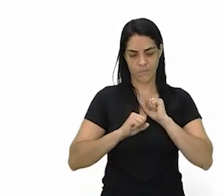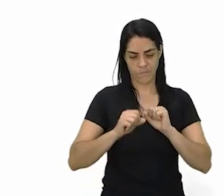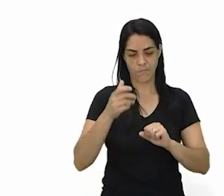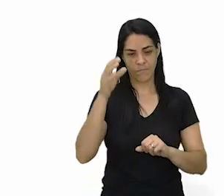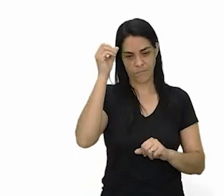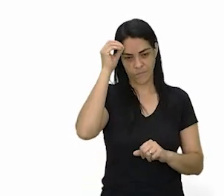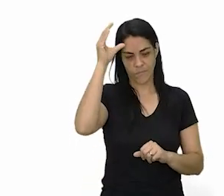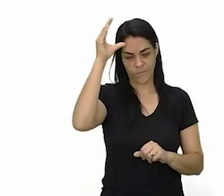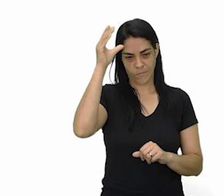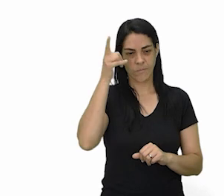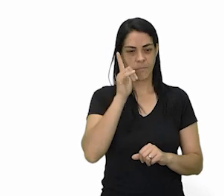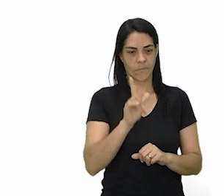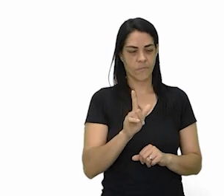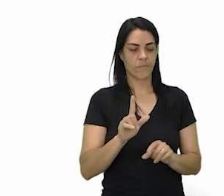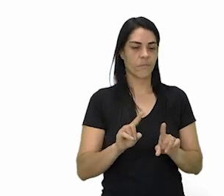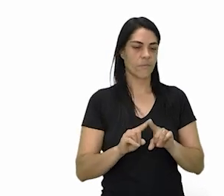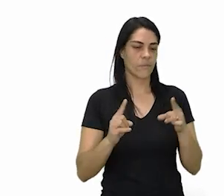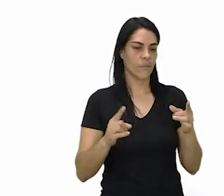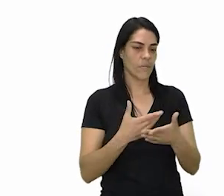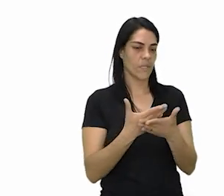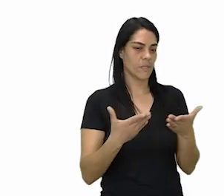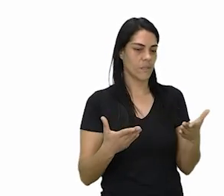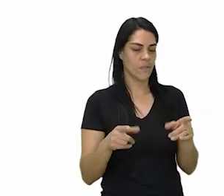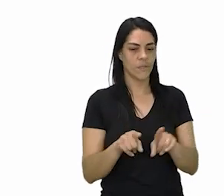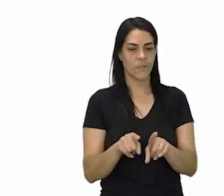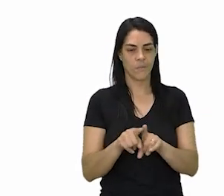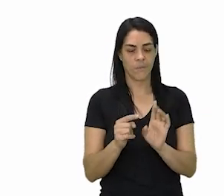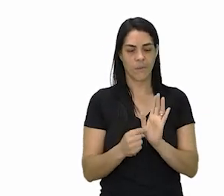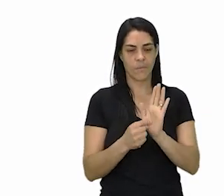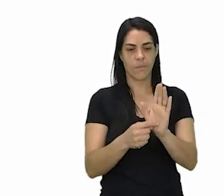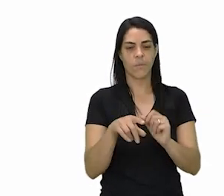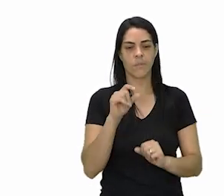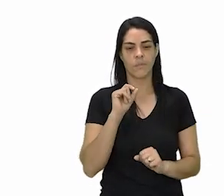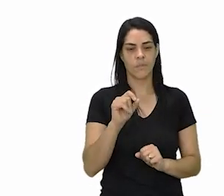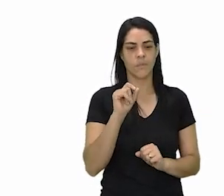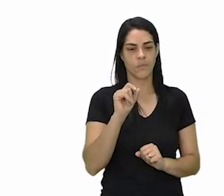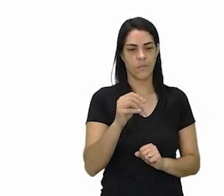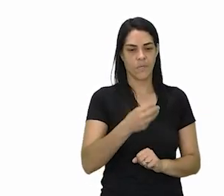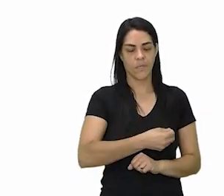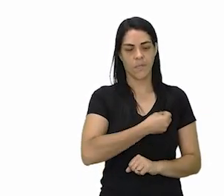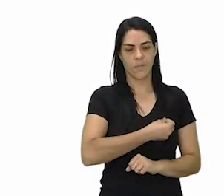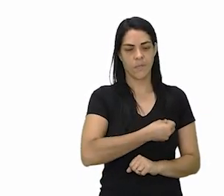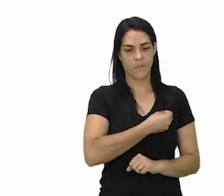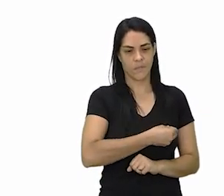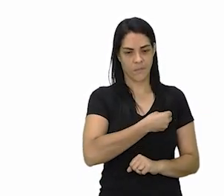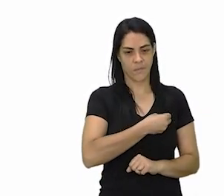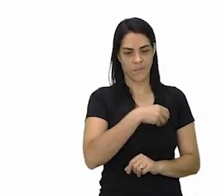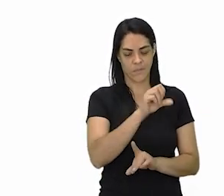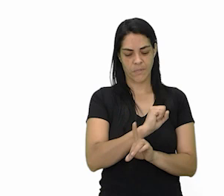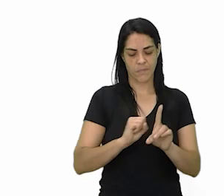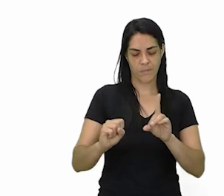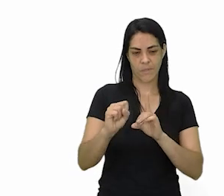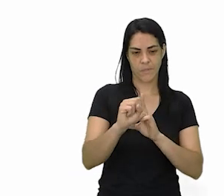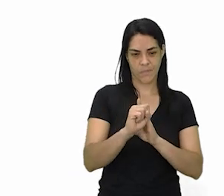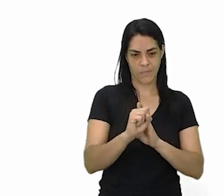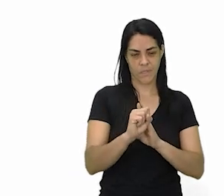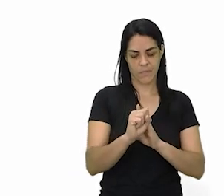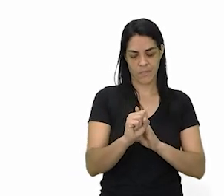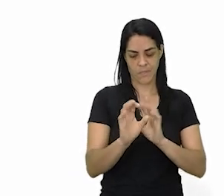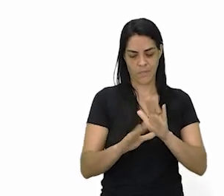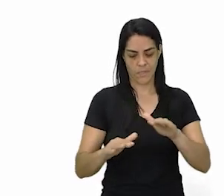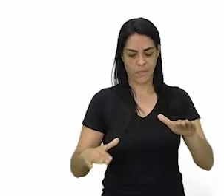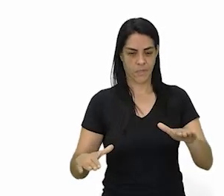instrumentos. Então, no fundo, a gente está trazendo isso dentro da vivência social, né, que as